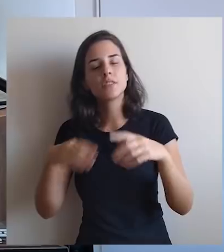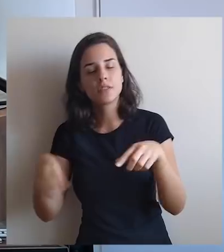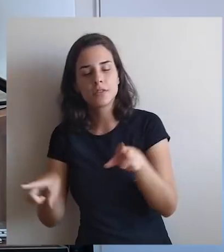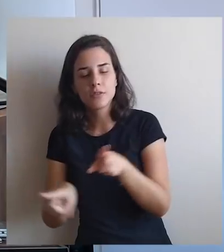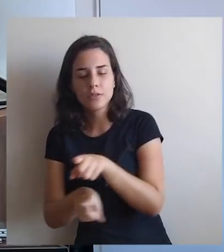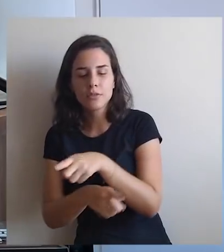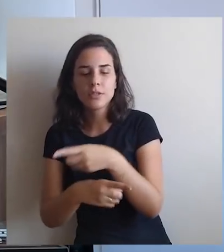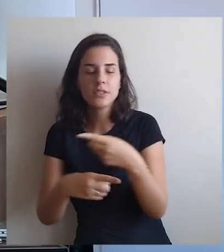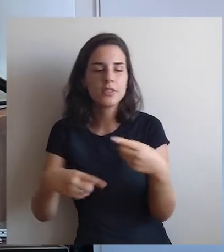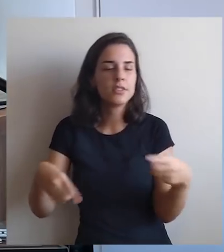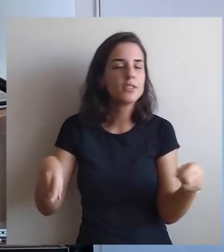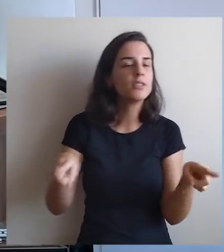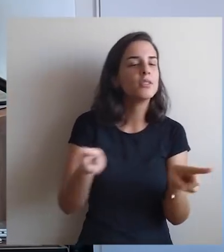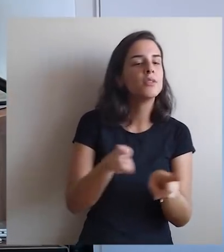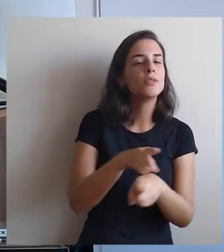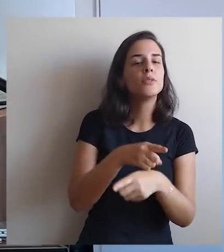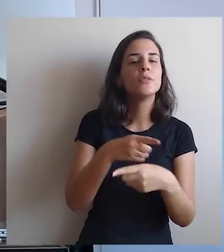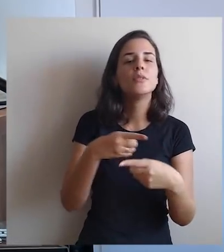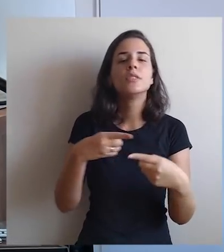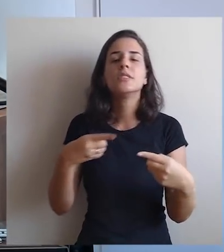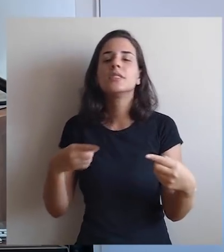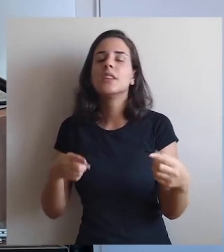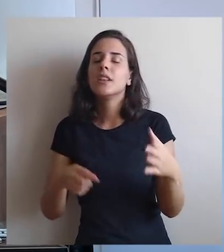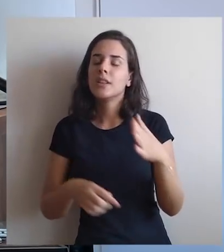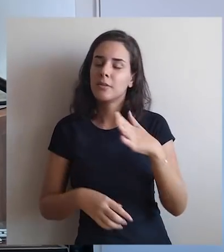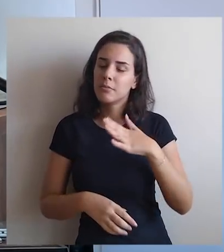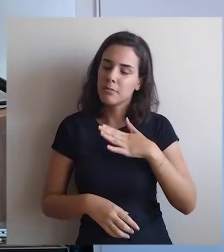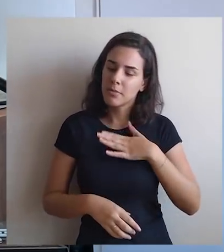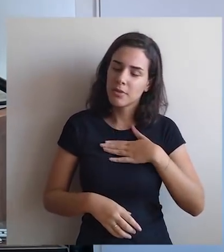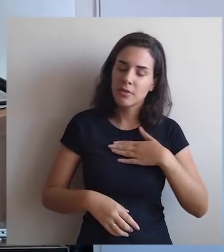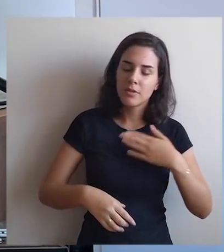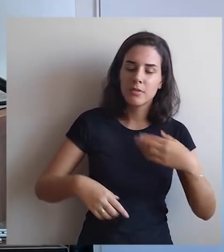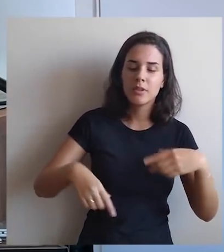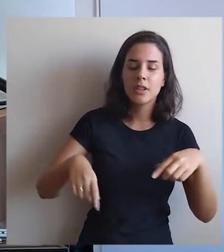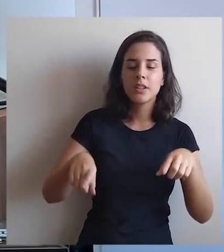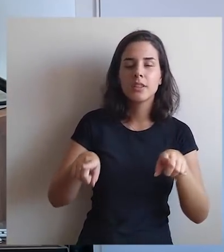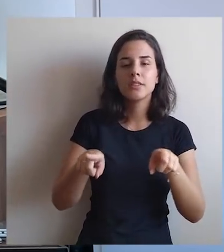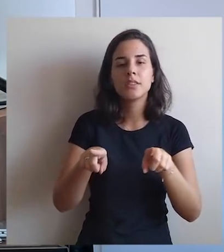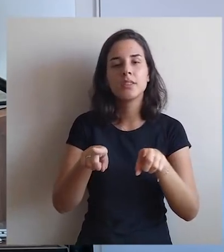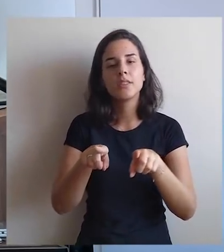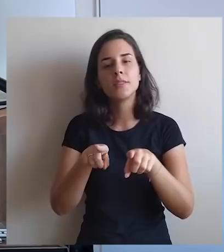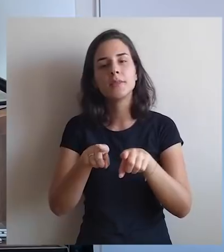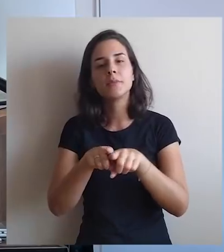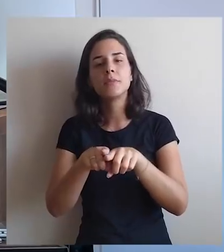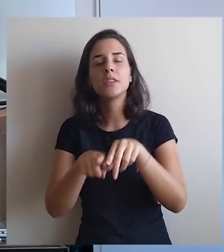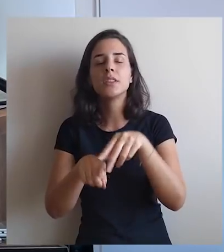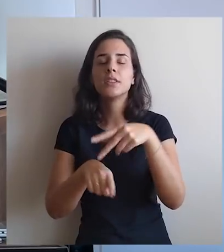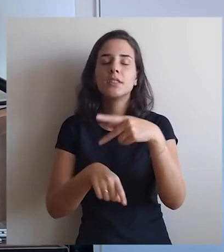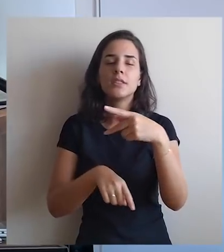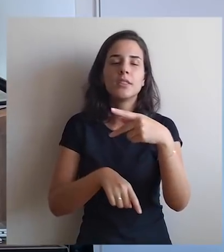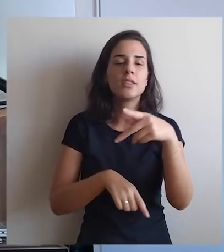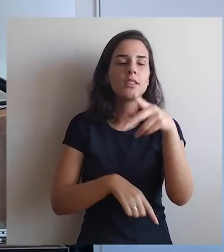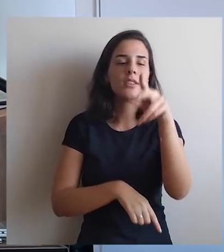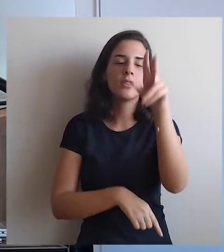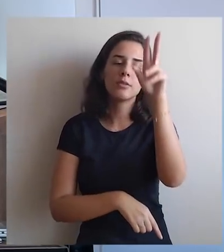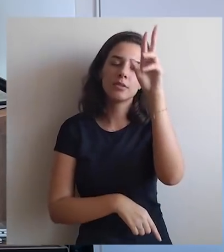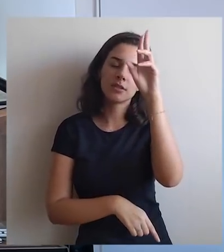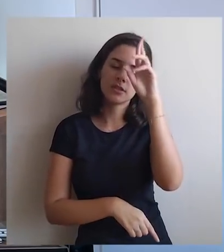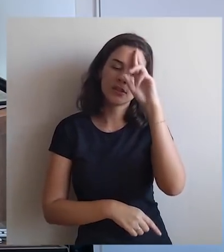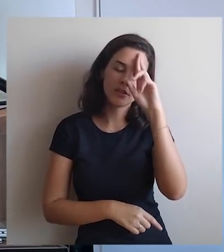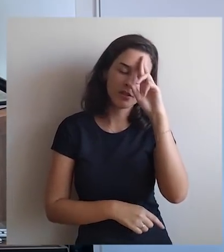Das preces, dos hinos, Ele é meu e